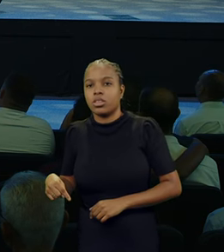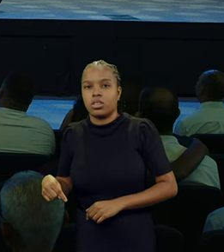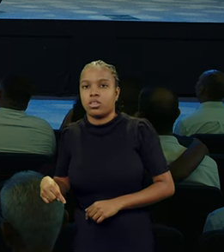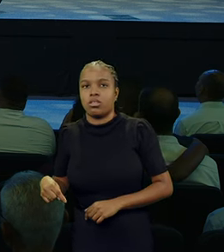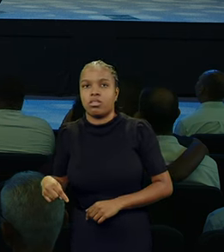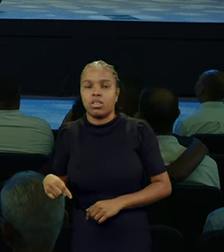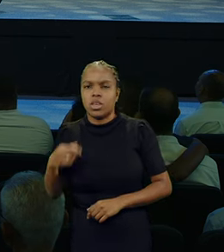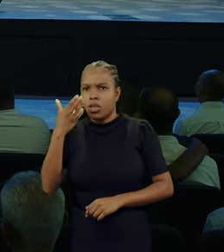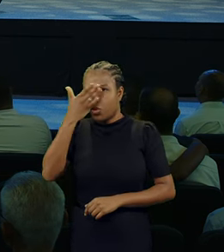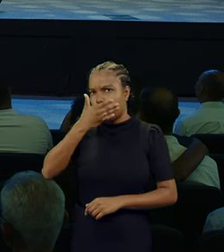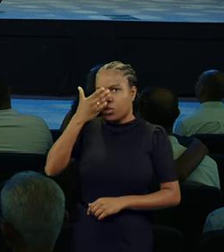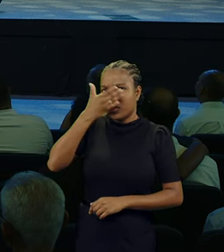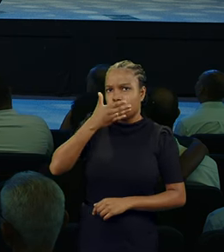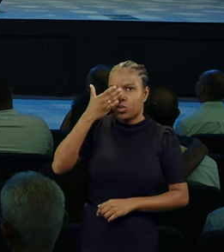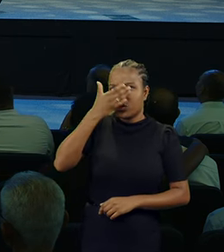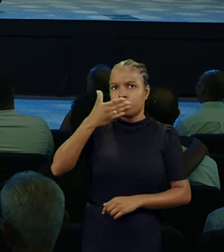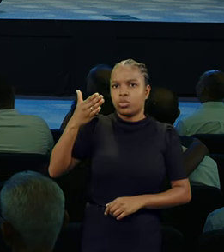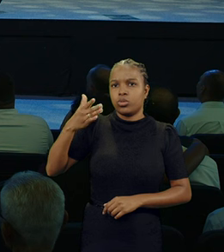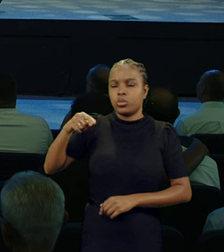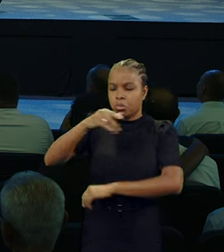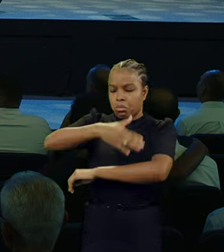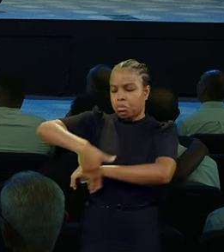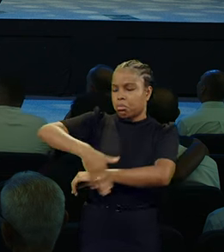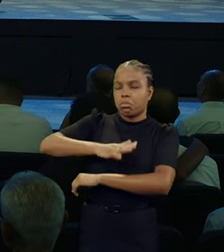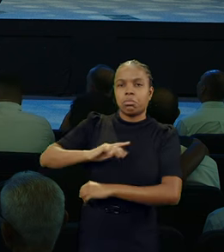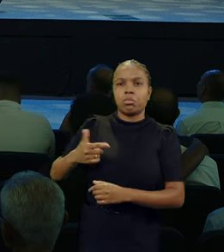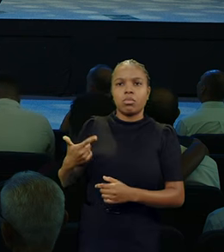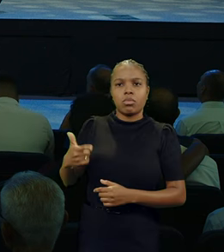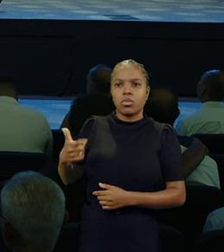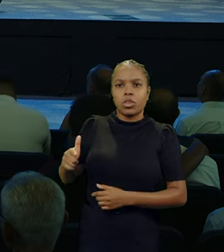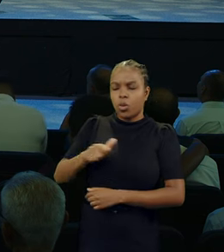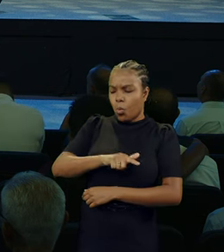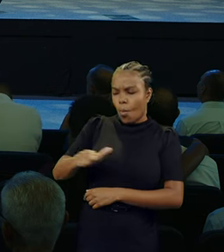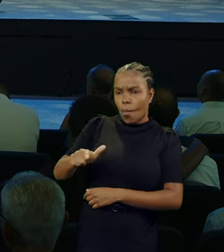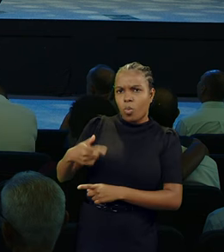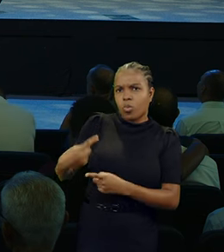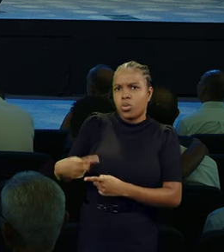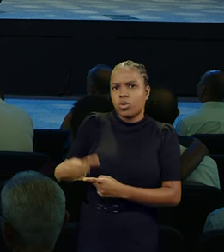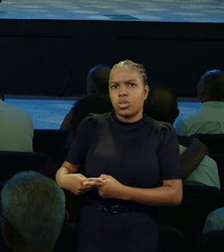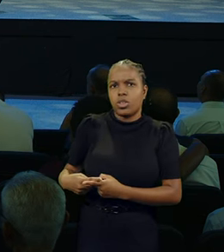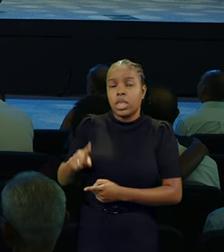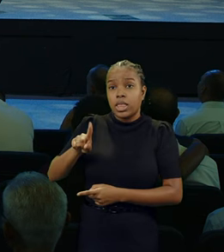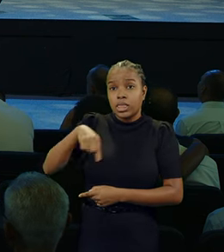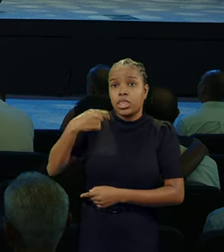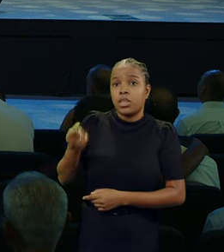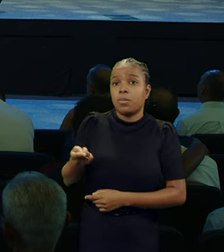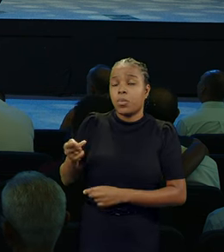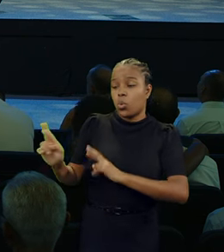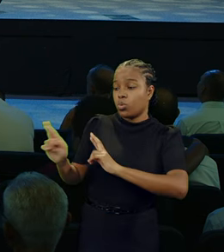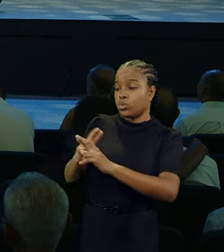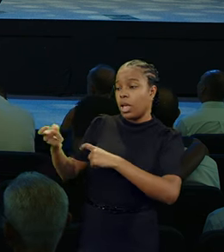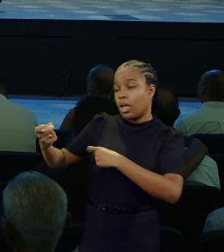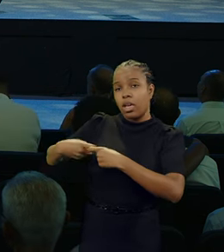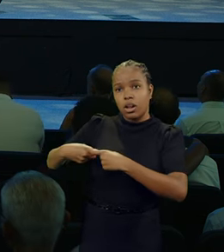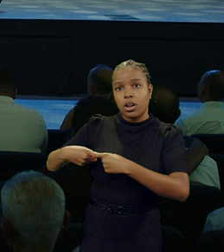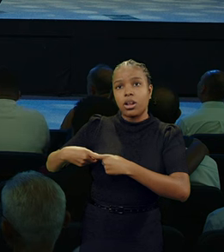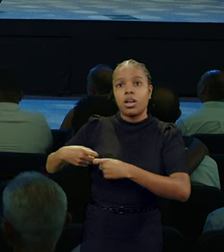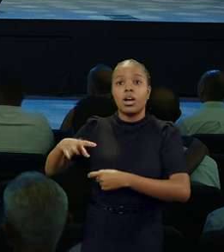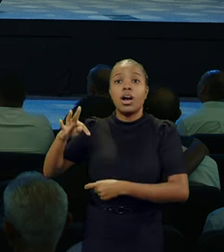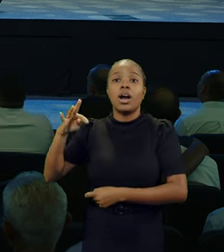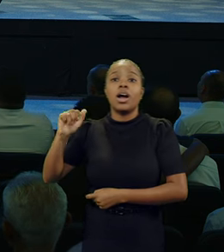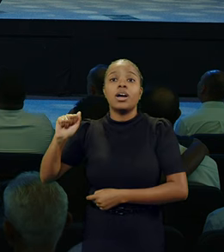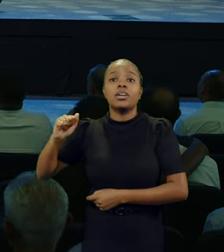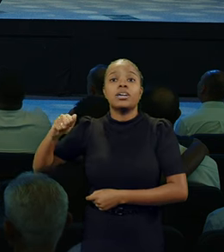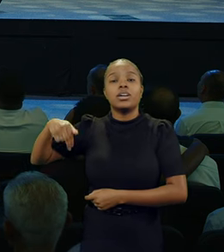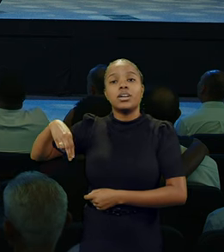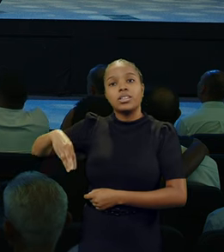prostituta está por aqui. Por quê? Porque depois da relação, Tamar voltou,